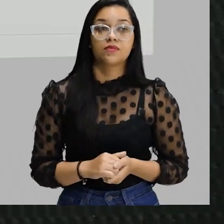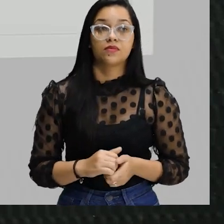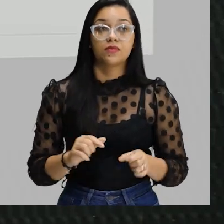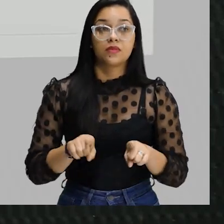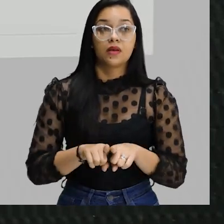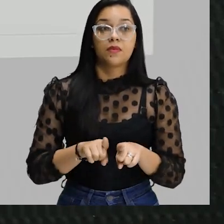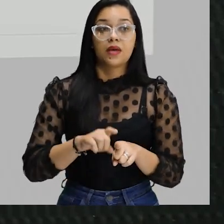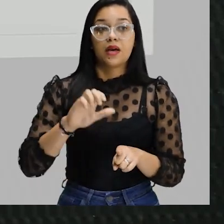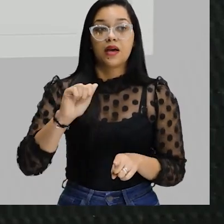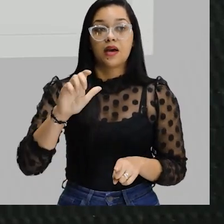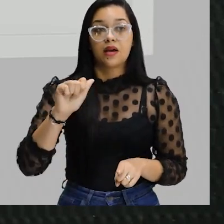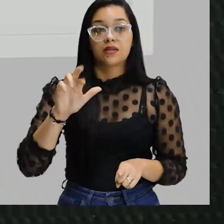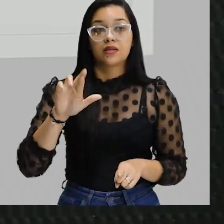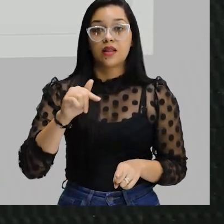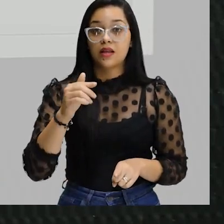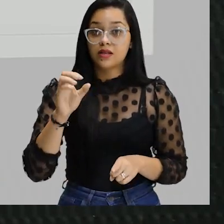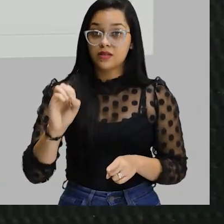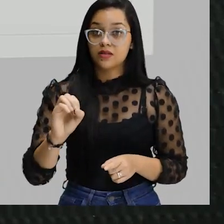e aceleração,